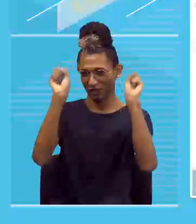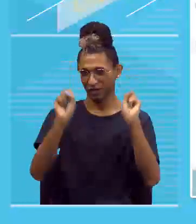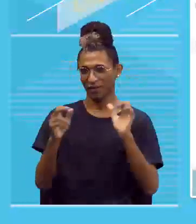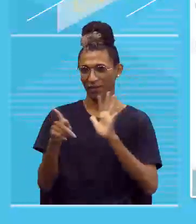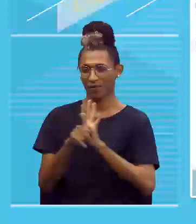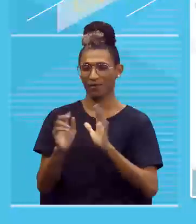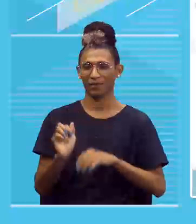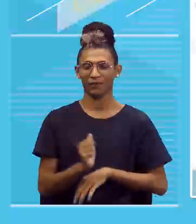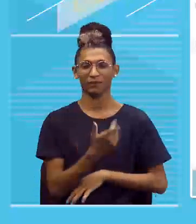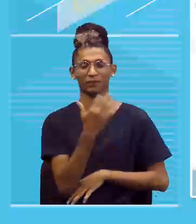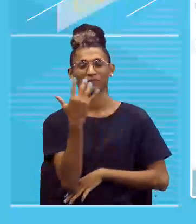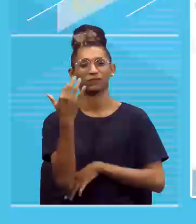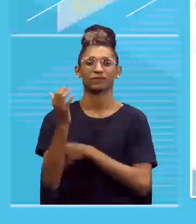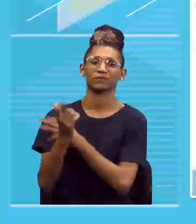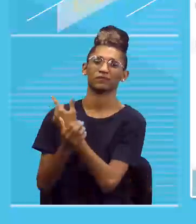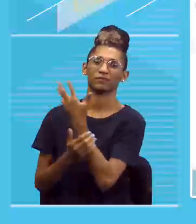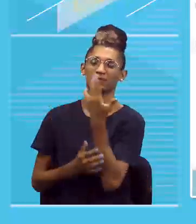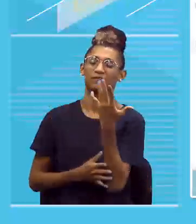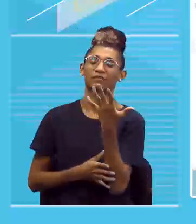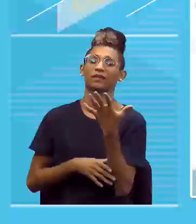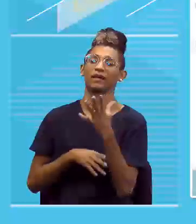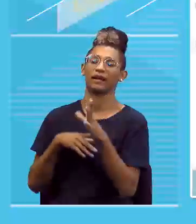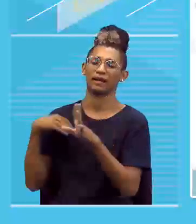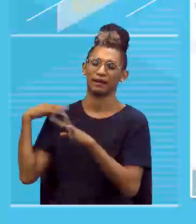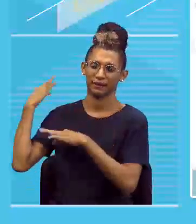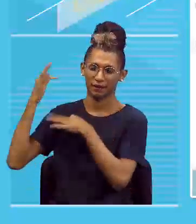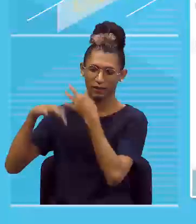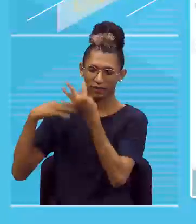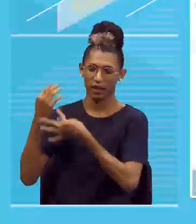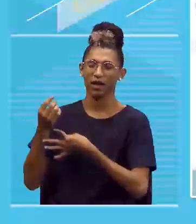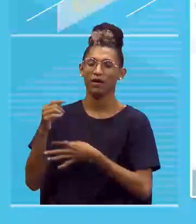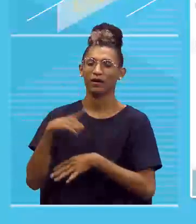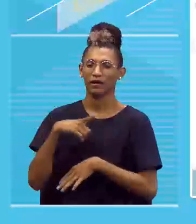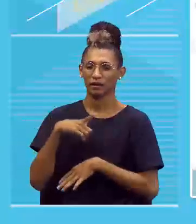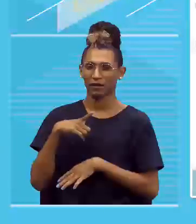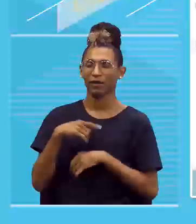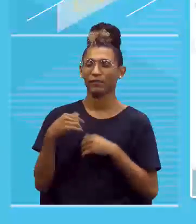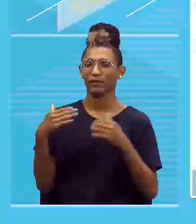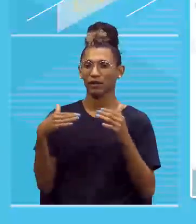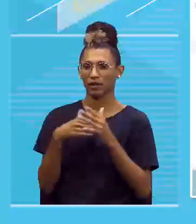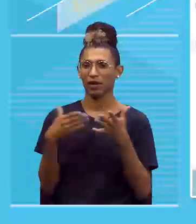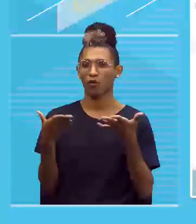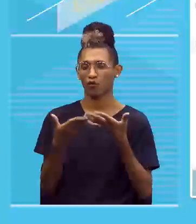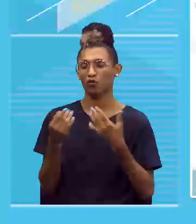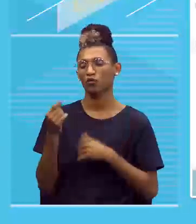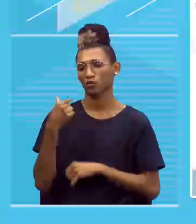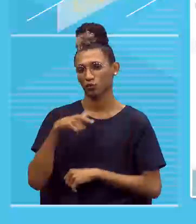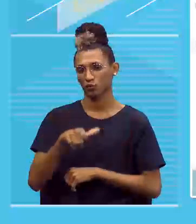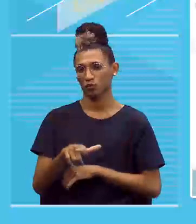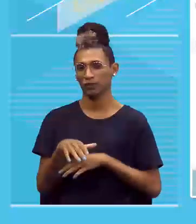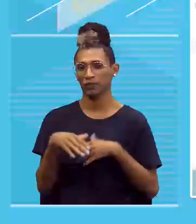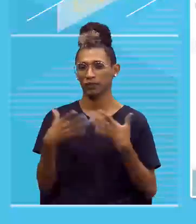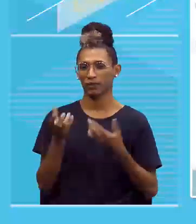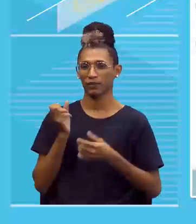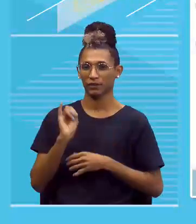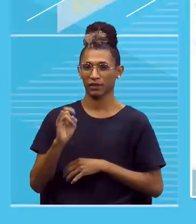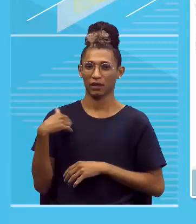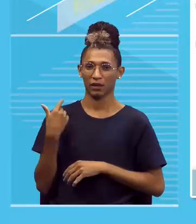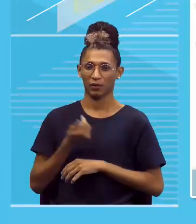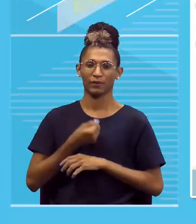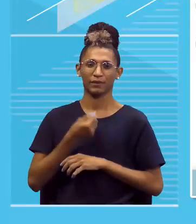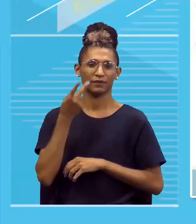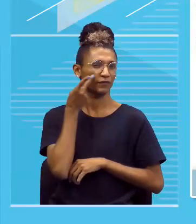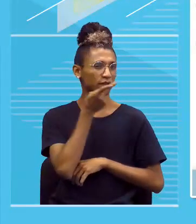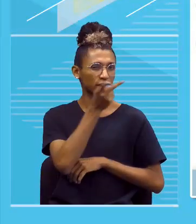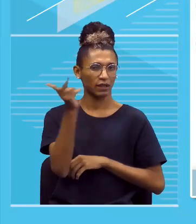gente herança Cruel que ainda herdamos deles ainda hoje Se nós formos rodar pelo